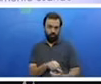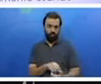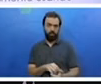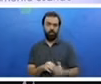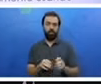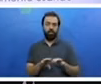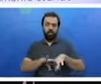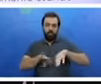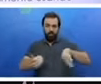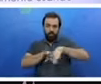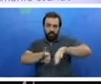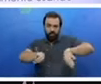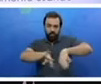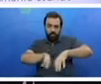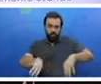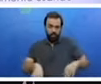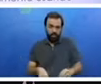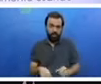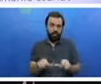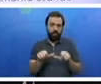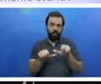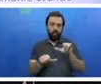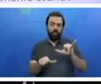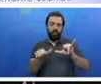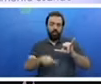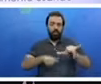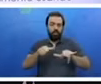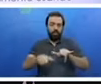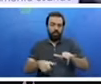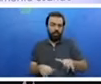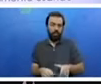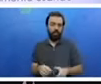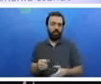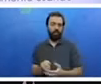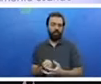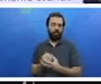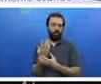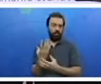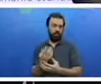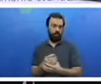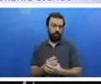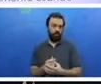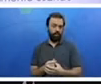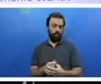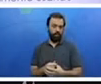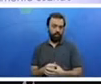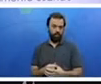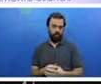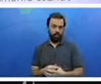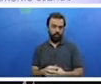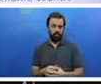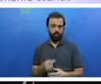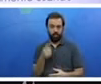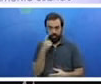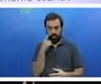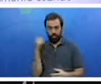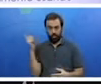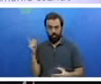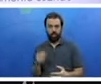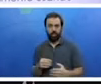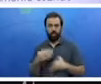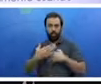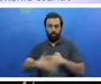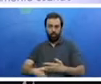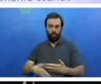iônicas. Esse fenômeno pode ser verificado experimentalmente usando a aparelhagem mostrada a